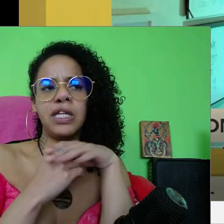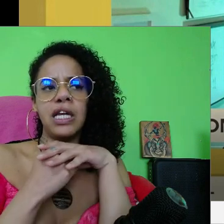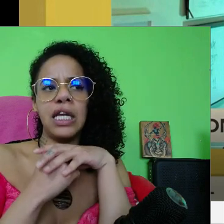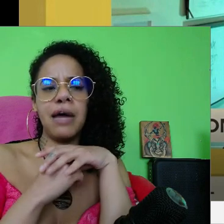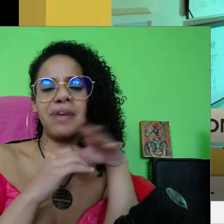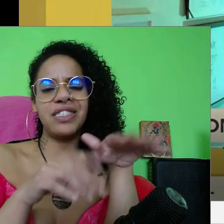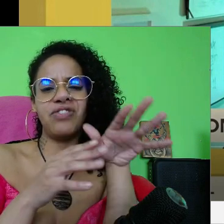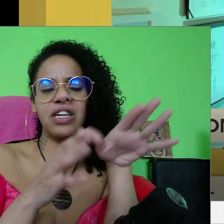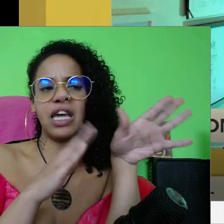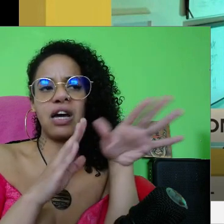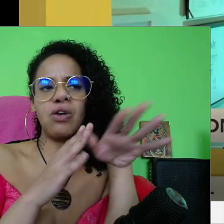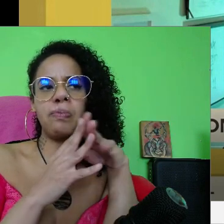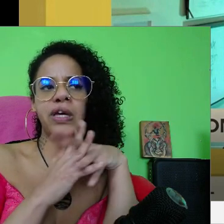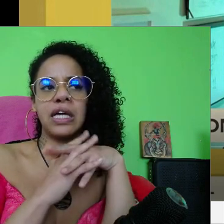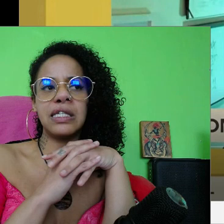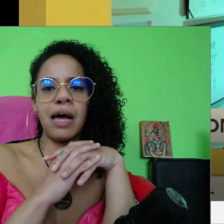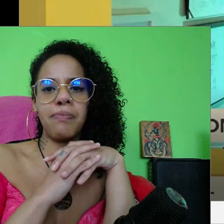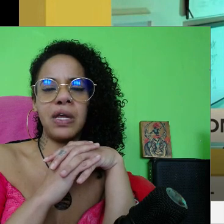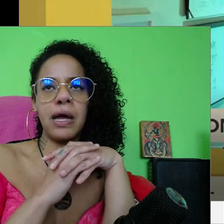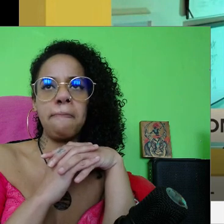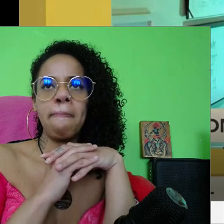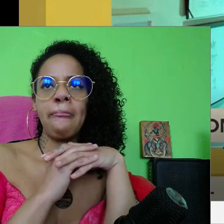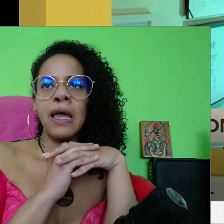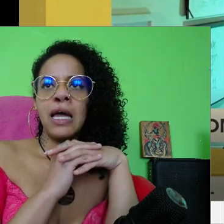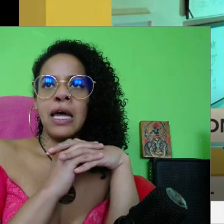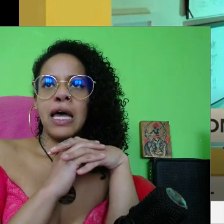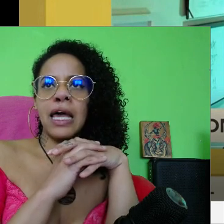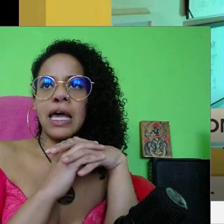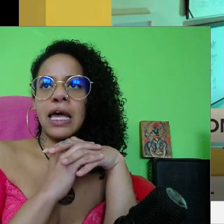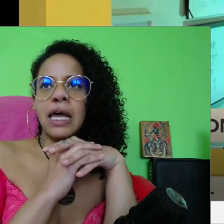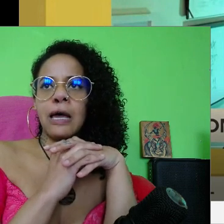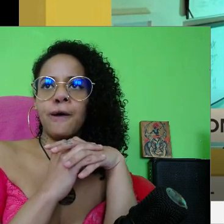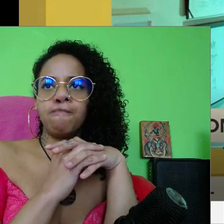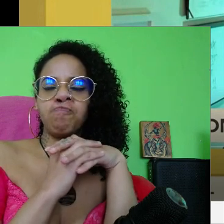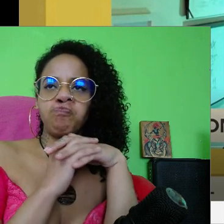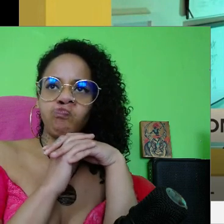não falou o nome dele né Mas enfim quem acompanha sabe né